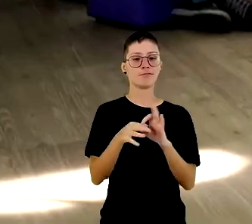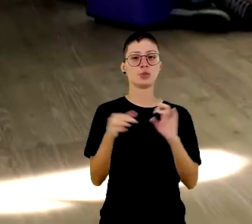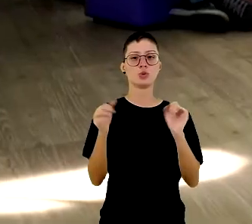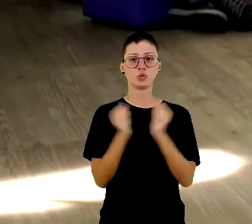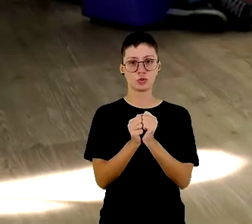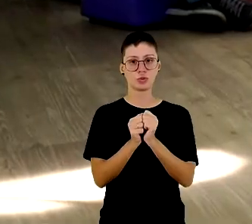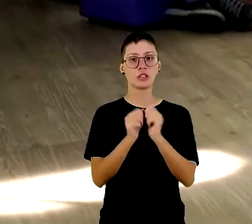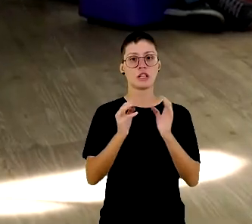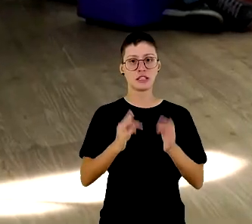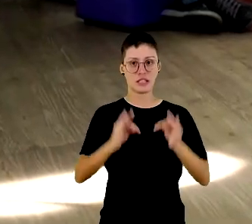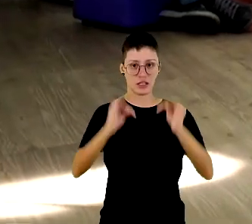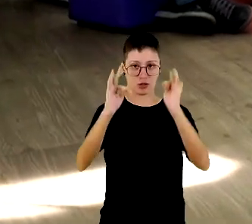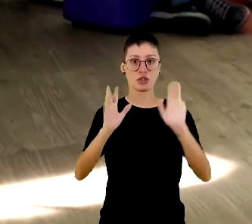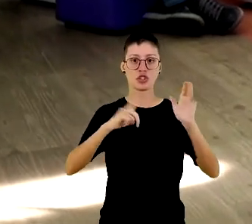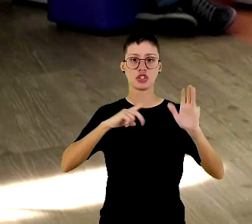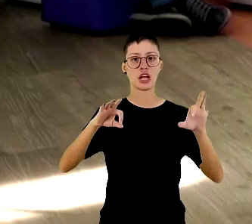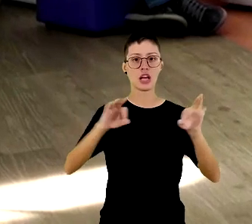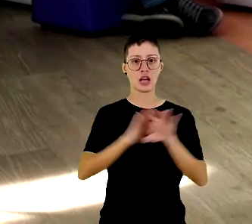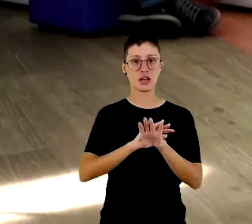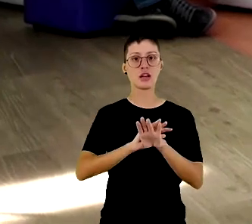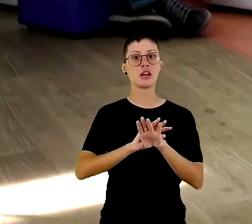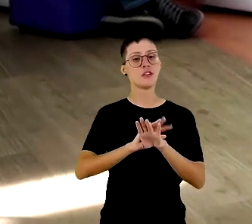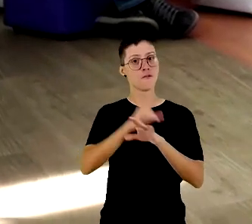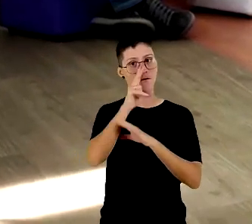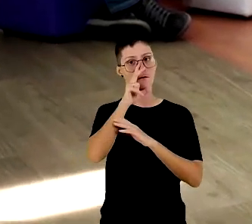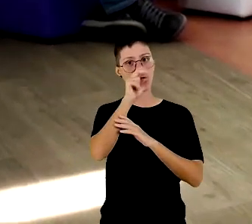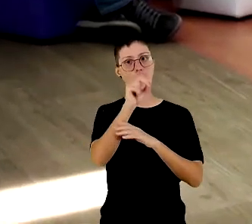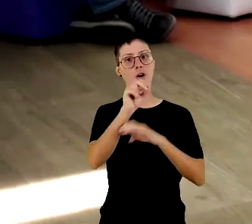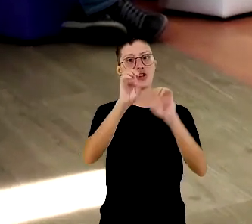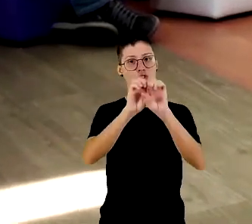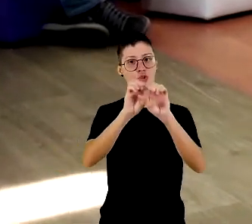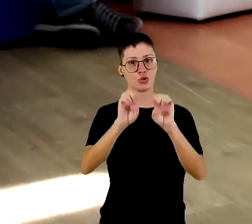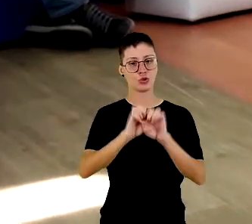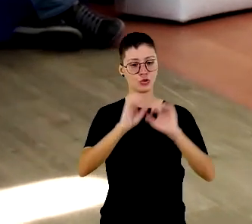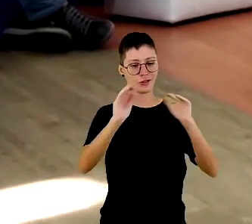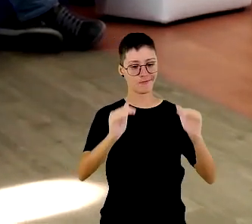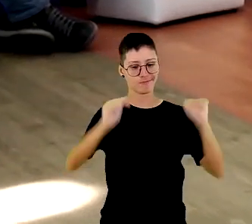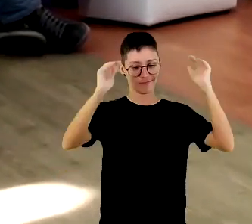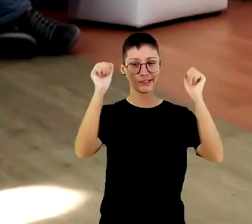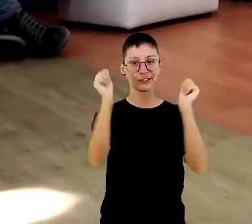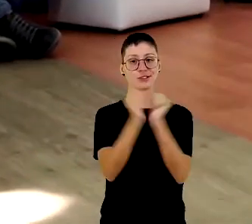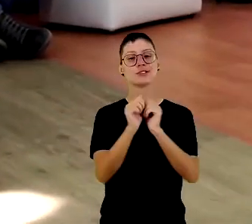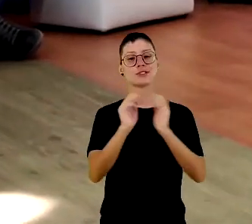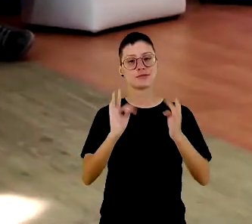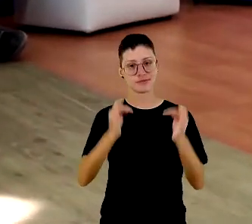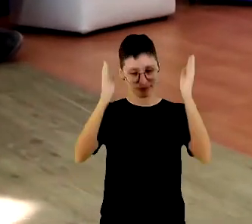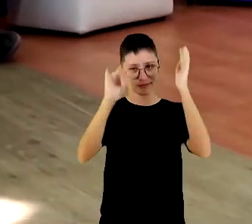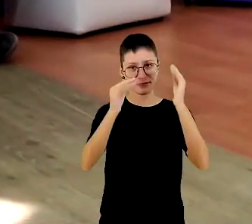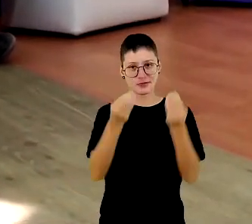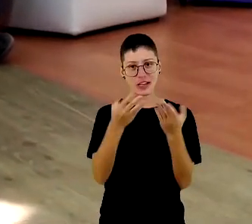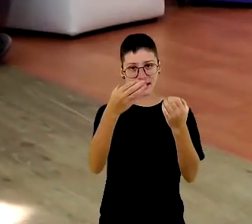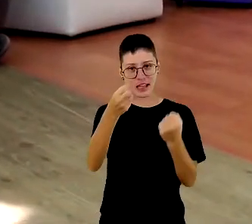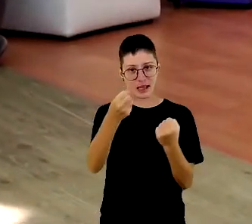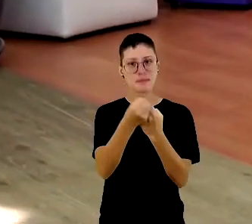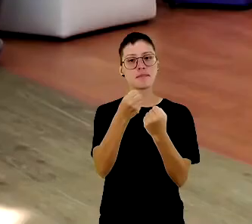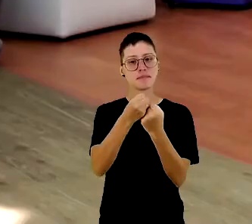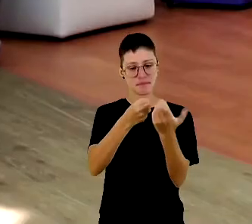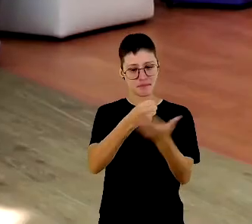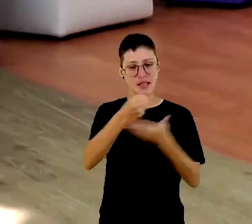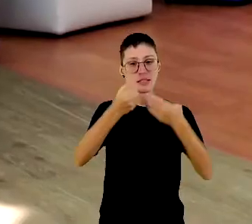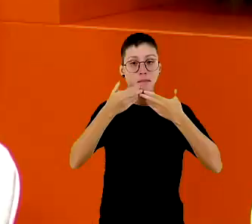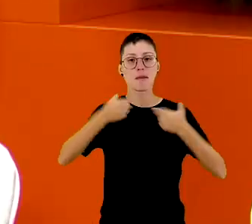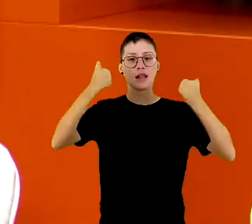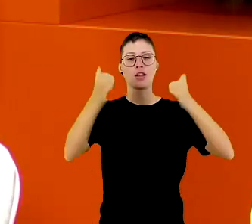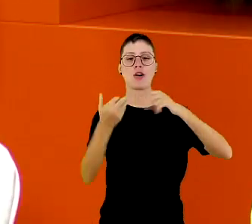na Raizen, que é bastante robusta, né, com a tecnologia ali que vai dar sustentação à unidade de serviços financeiros.